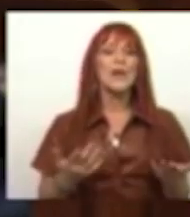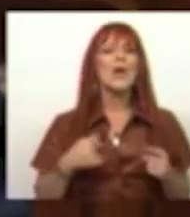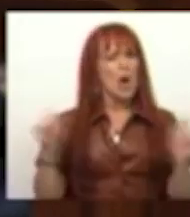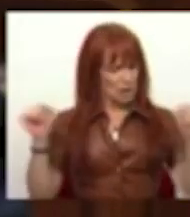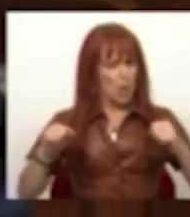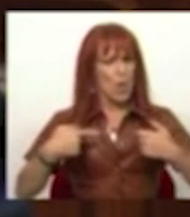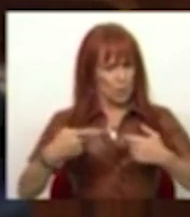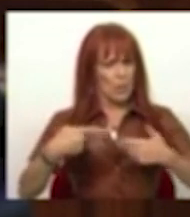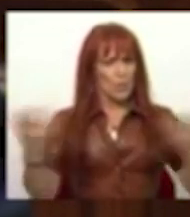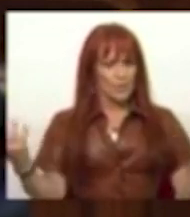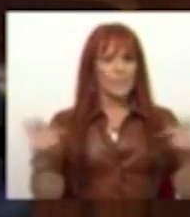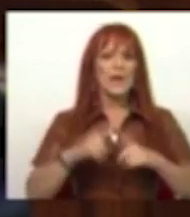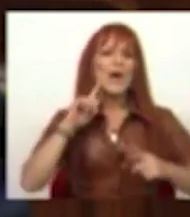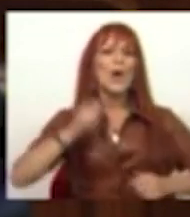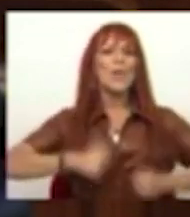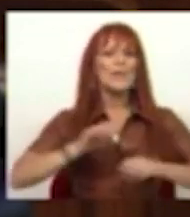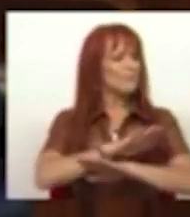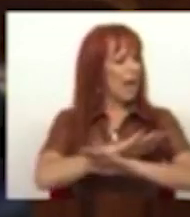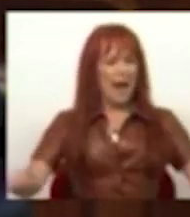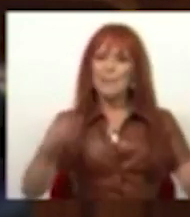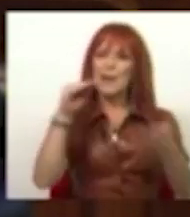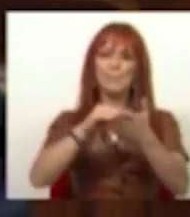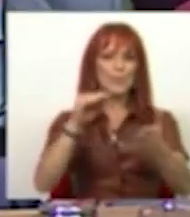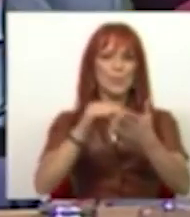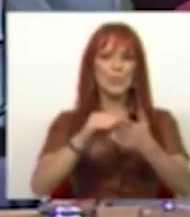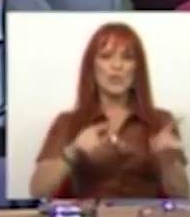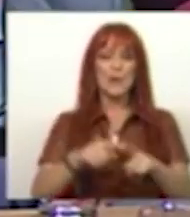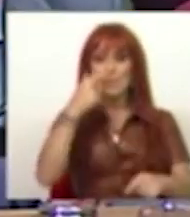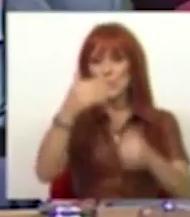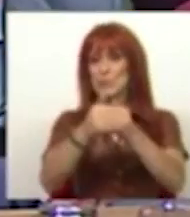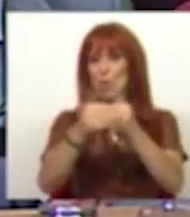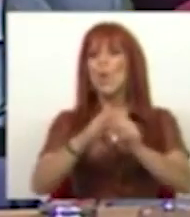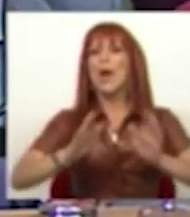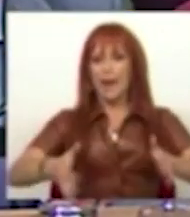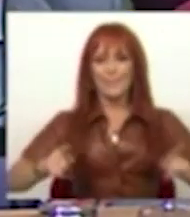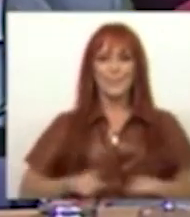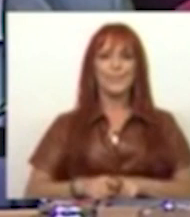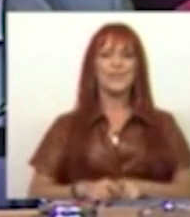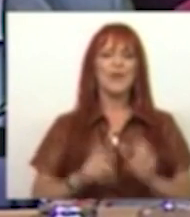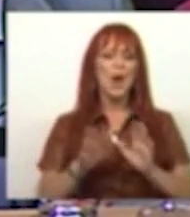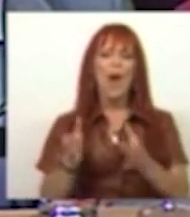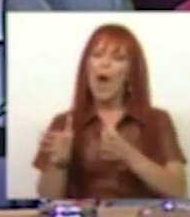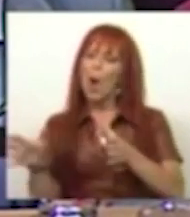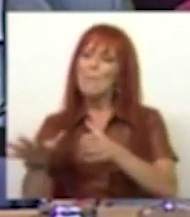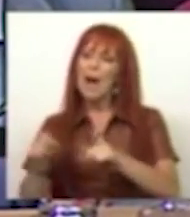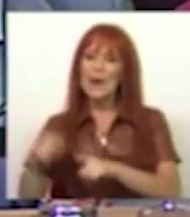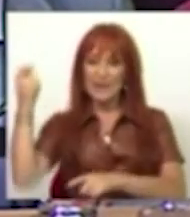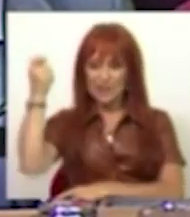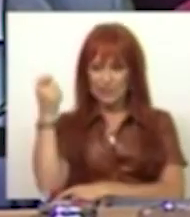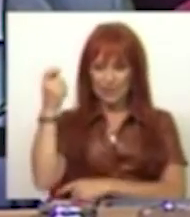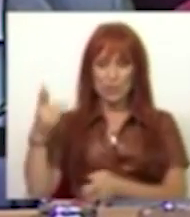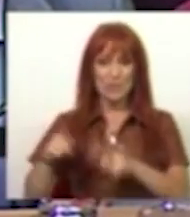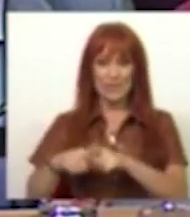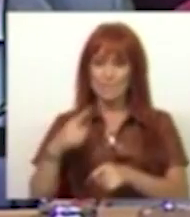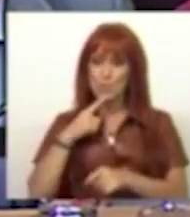Estamos de acordo. É fundamental erradicar a pobreza entre os idosos. Há uma dimensão nas pensões.